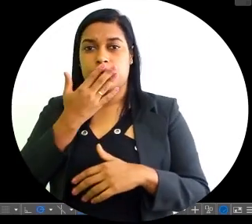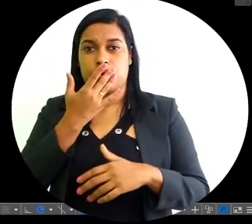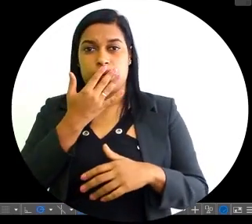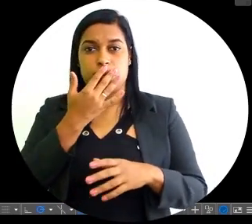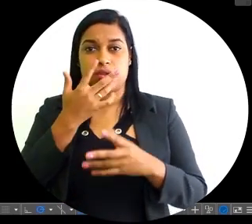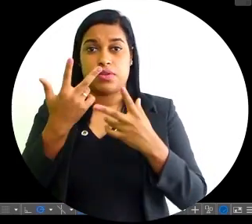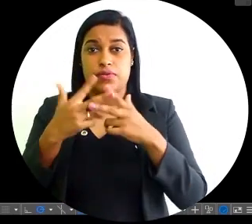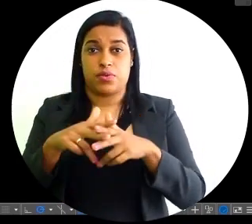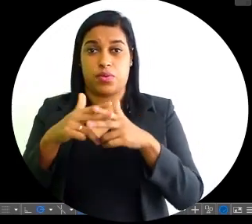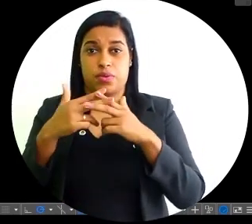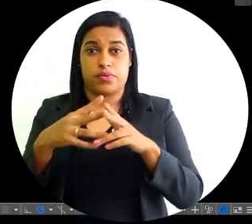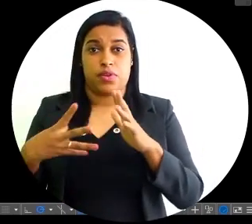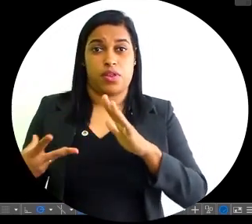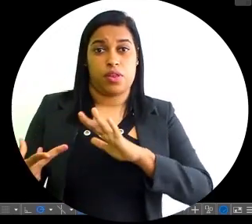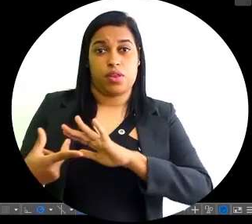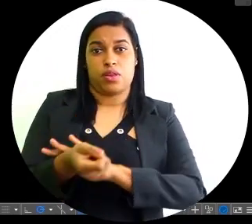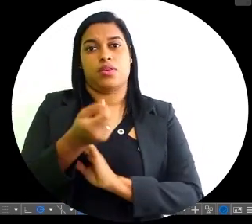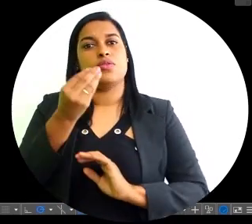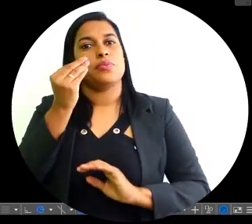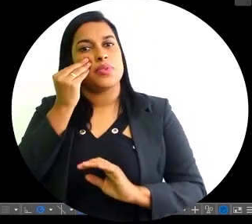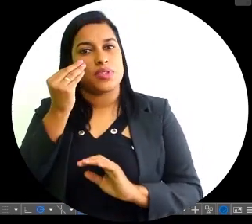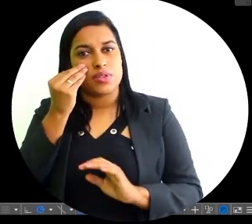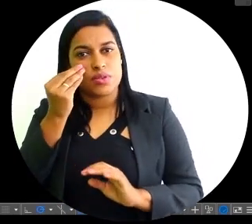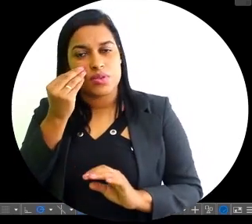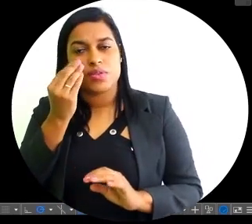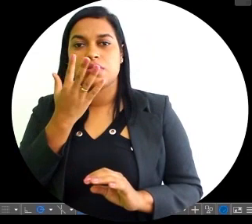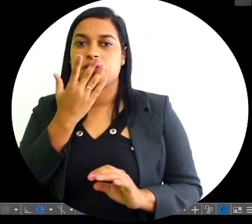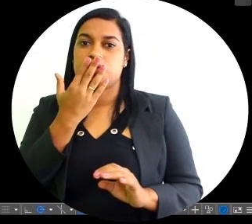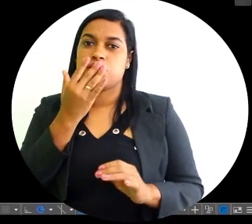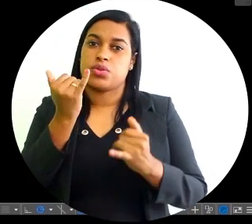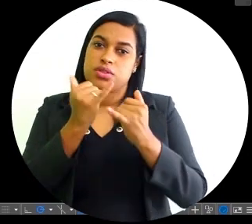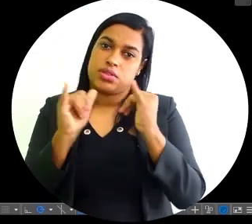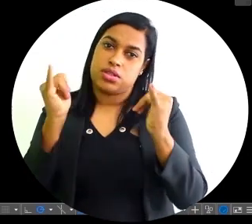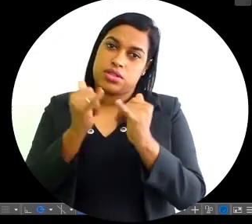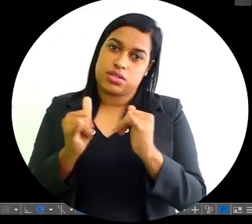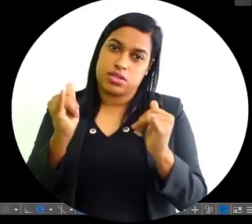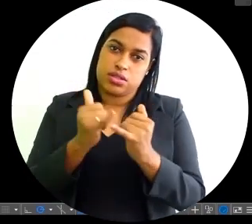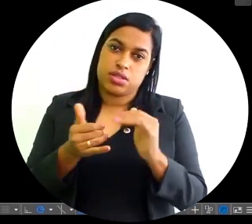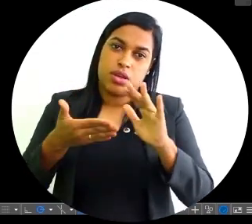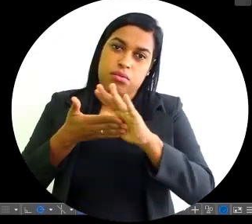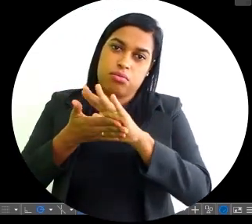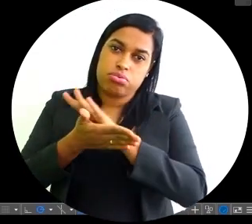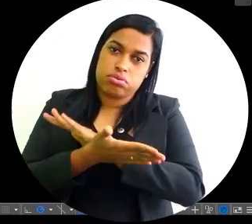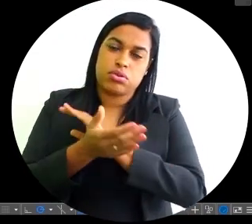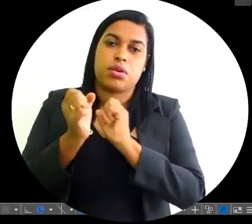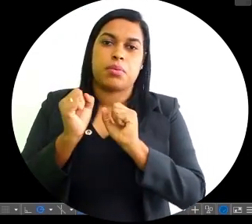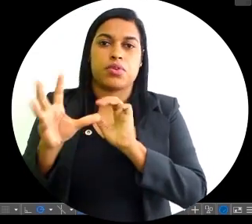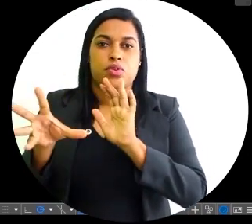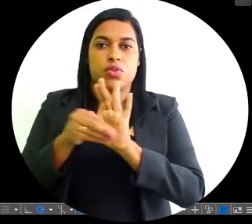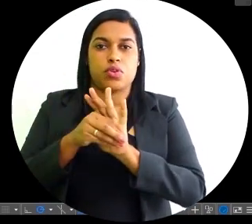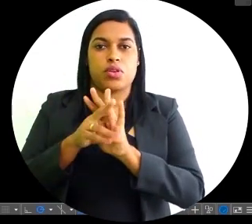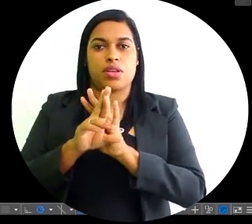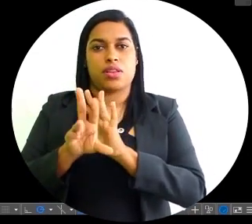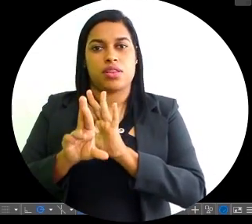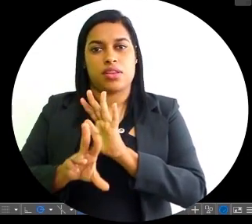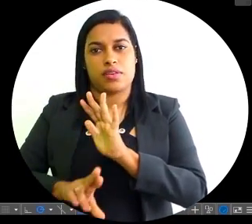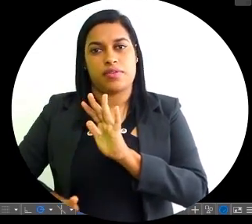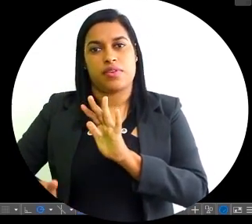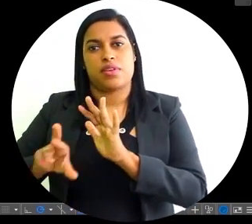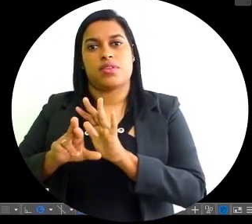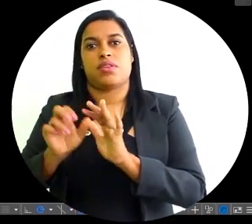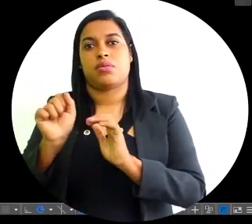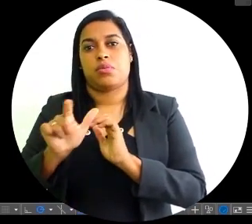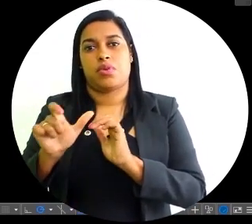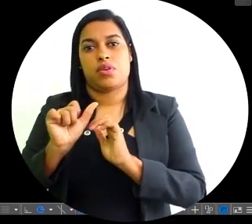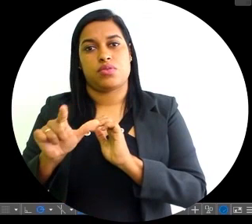configurar todas as espessuras e as cores dessa linha para impressão, eu vou colocar diferentes espessuras, tanto para o azul